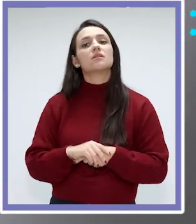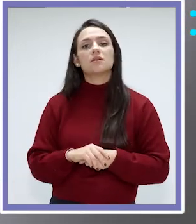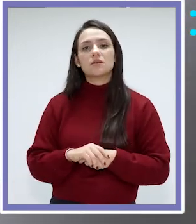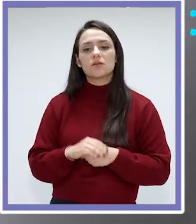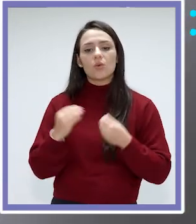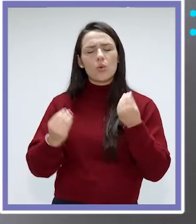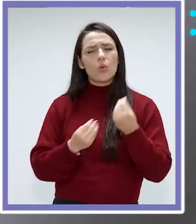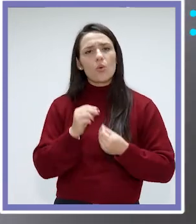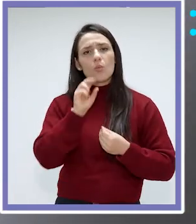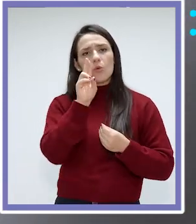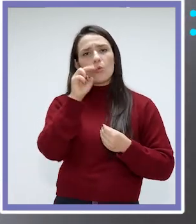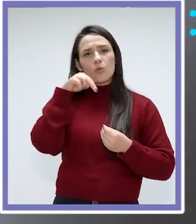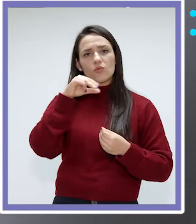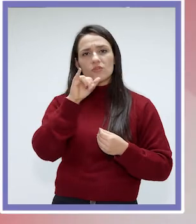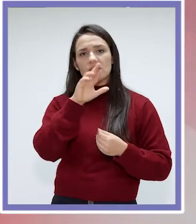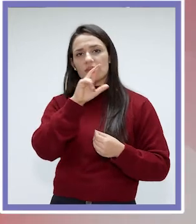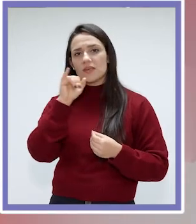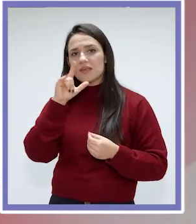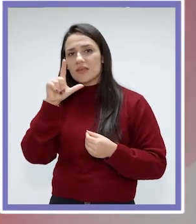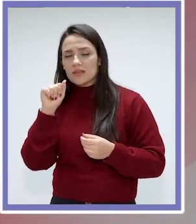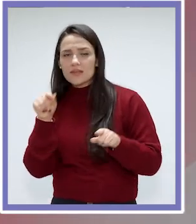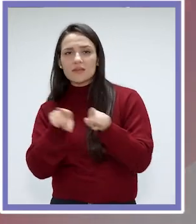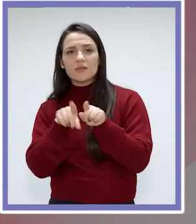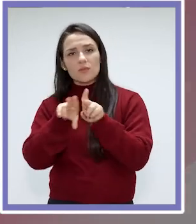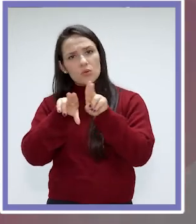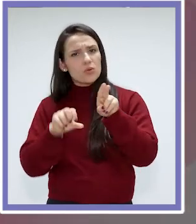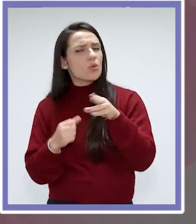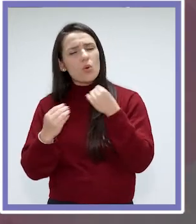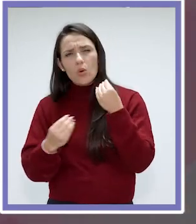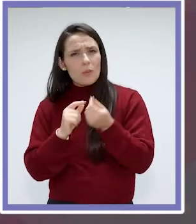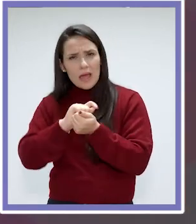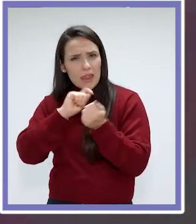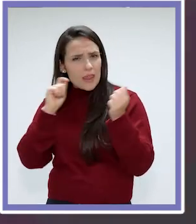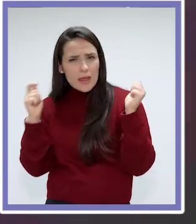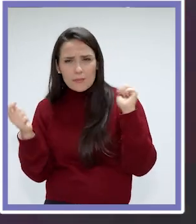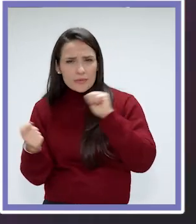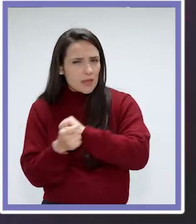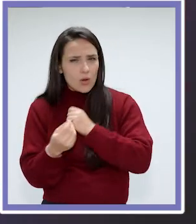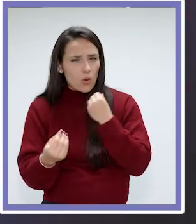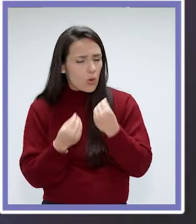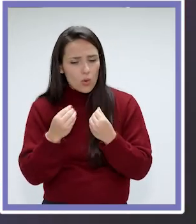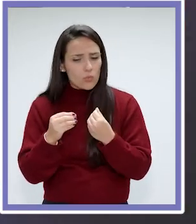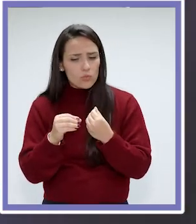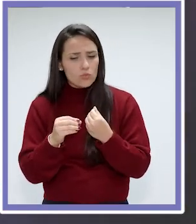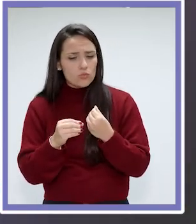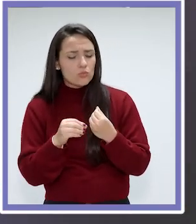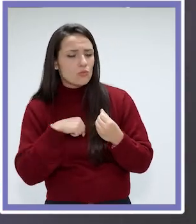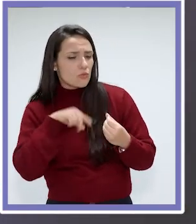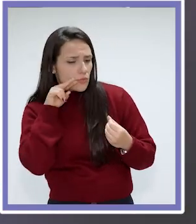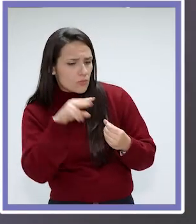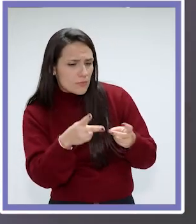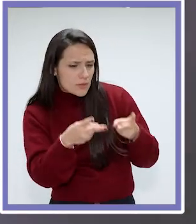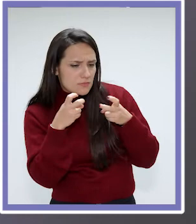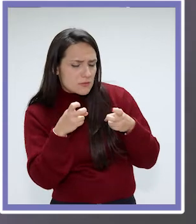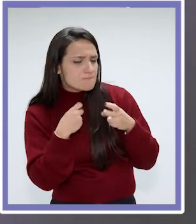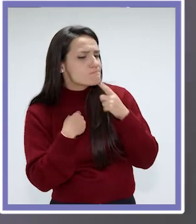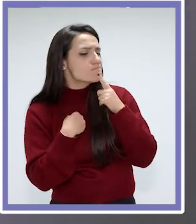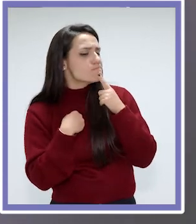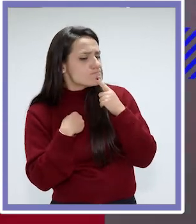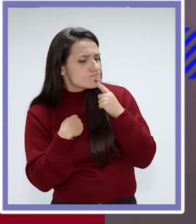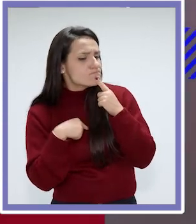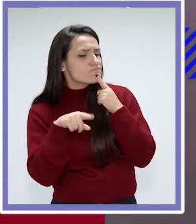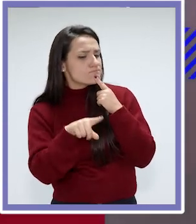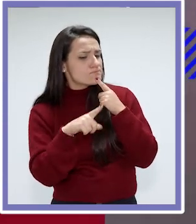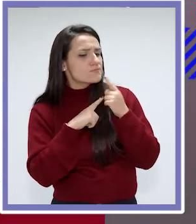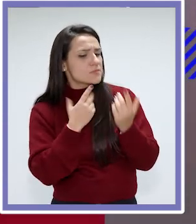a Unihila, a UEMS, tem levado isso para os governos, para o setor empresarial, antes de falar, olha, identificamos isso, é